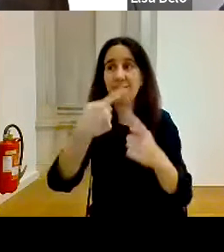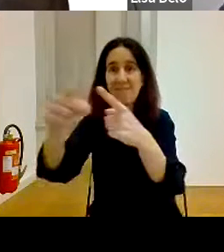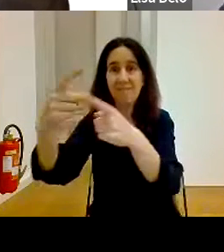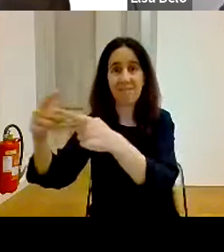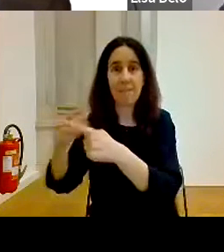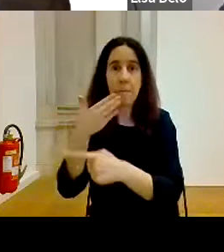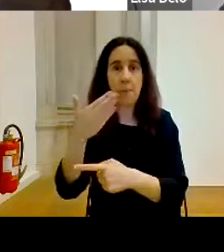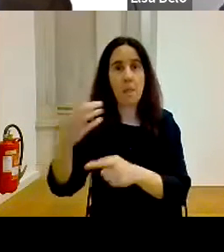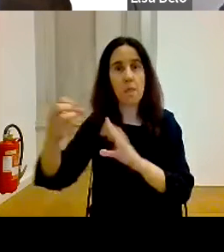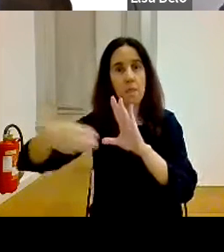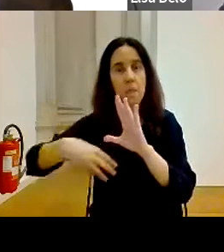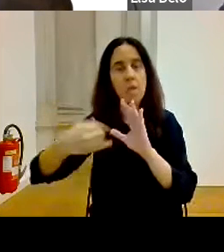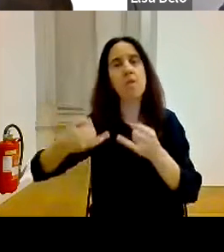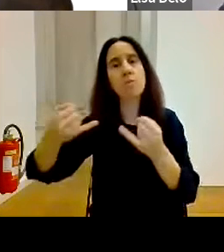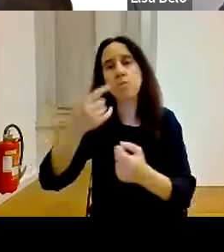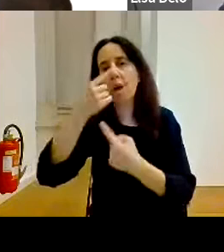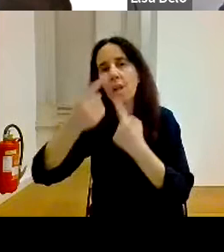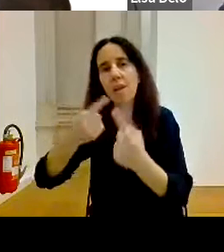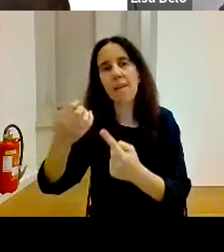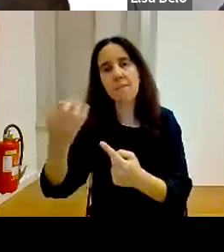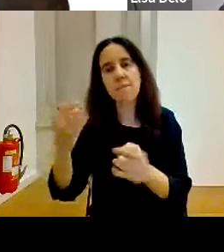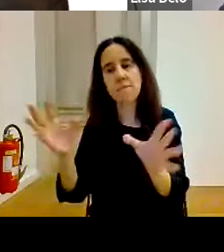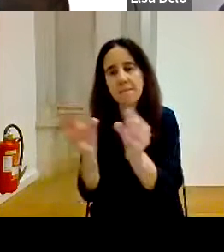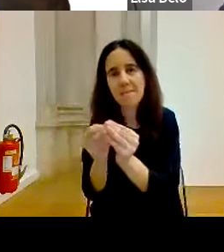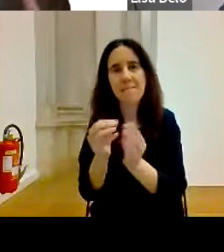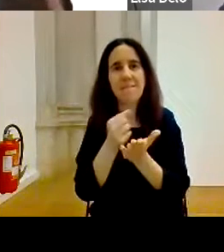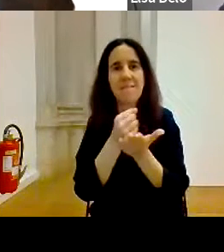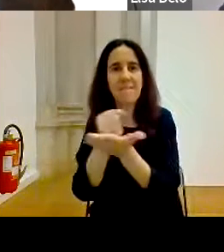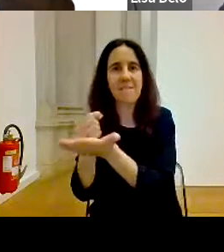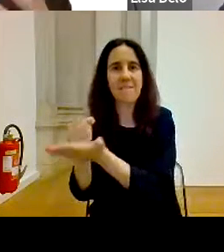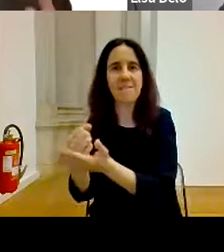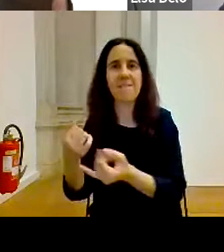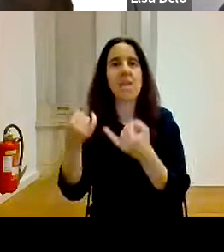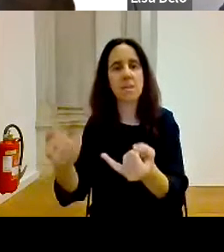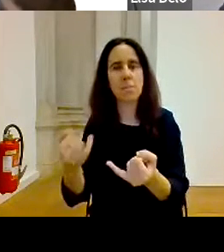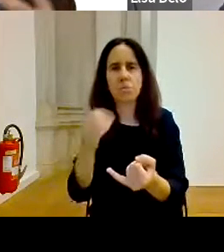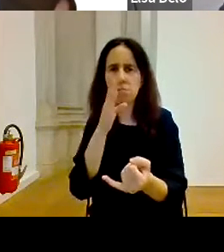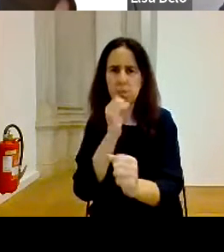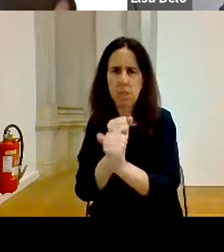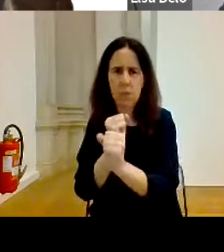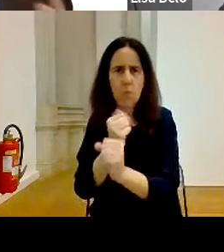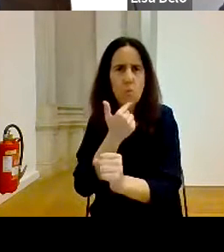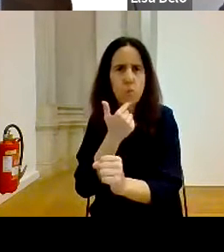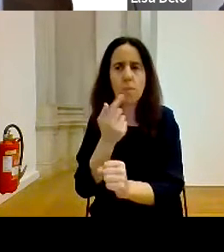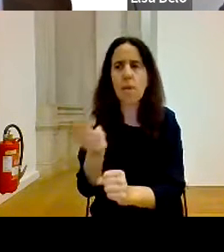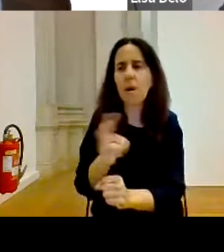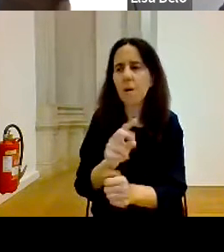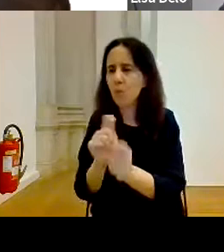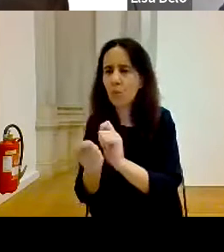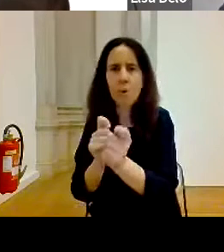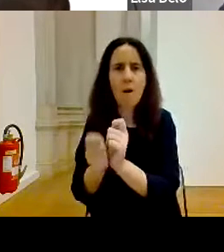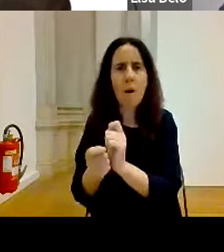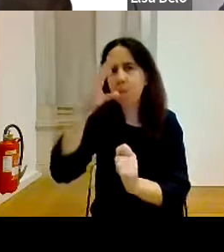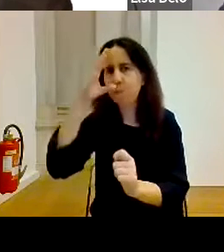pedindo contributos, e depois alguém fazia a agregação desses contributos, que depois era muito trabalhoso, porque não se sabia exatamente quem mudou o quê, e às tantas havia